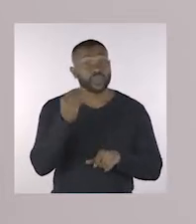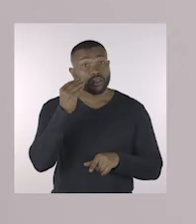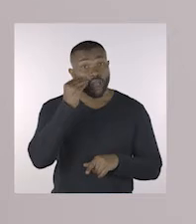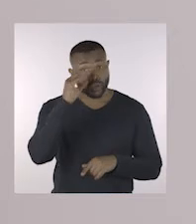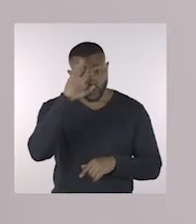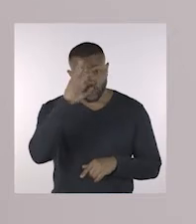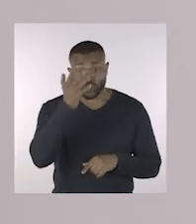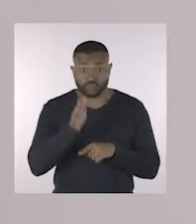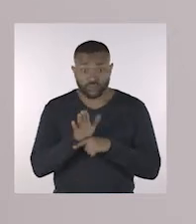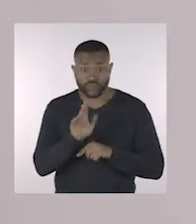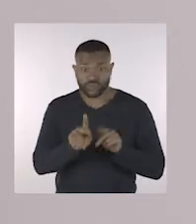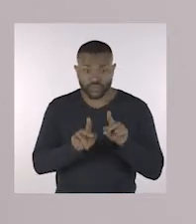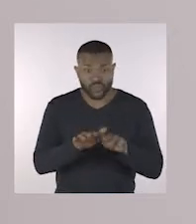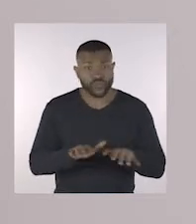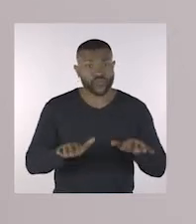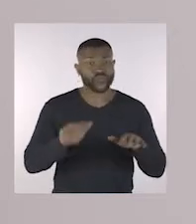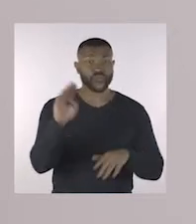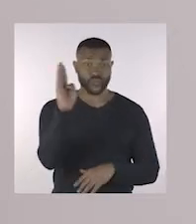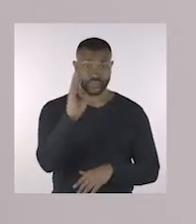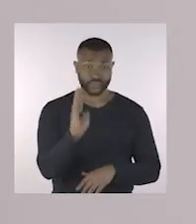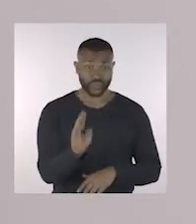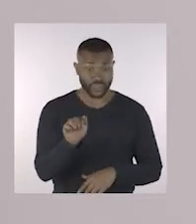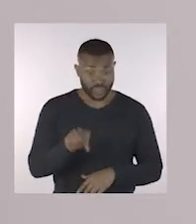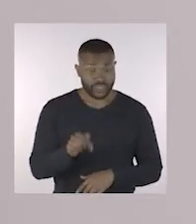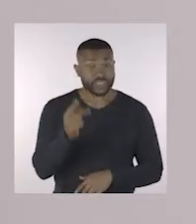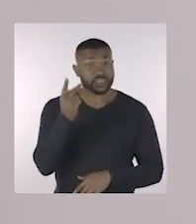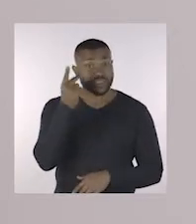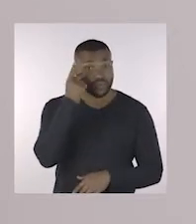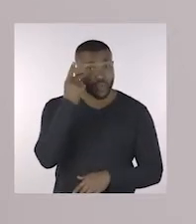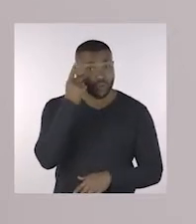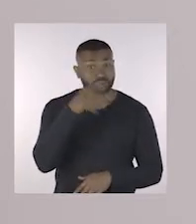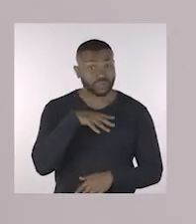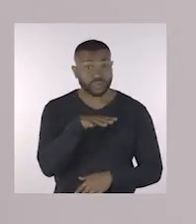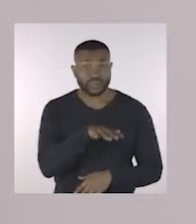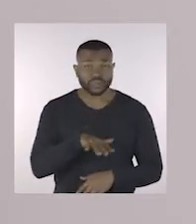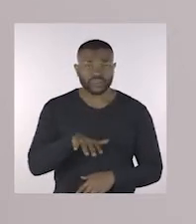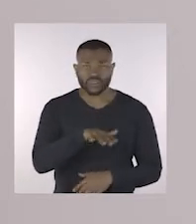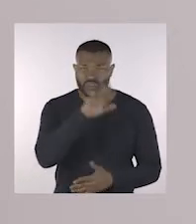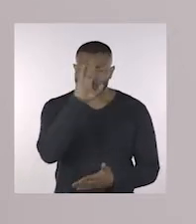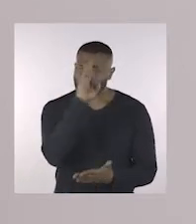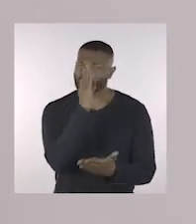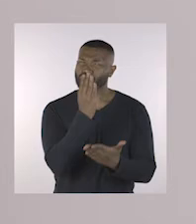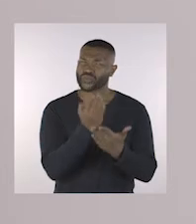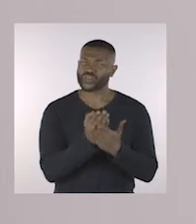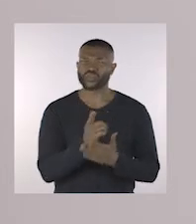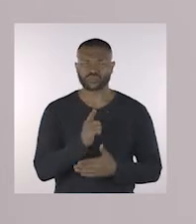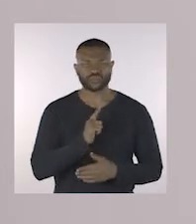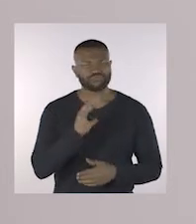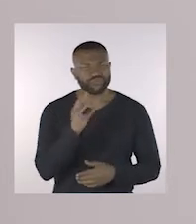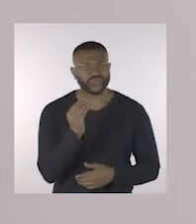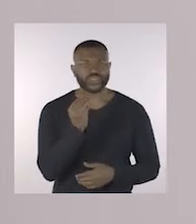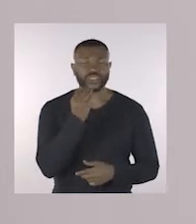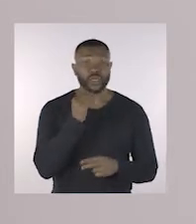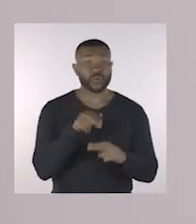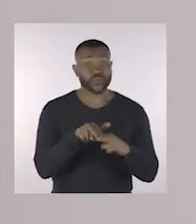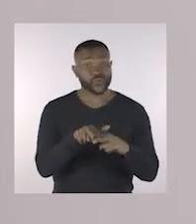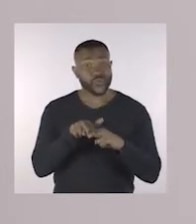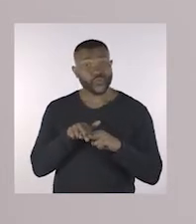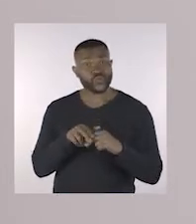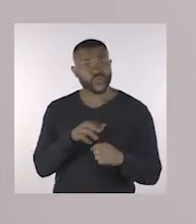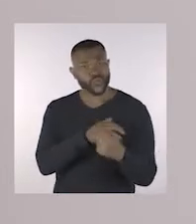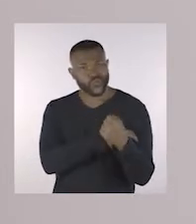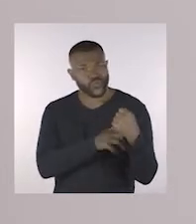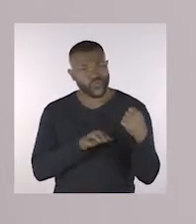de buscar soluções para o povo brasileiro e aqui em São Paulo é uma cidade que eu acredito que tem essas